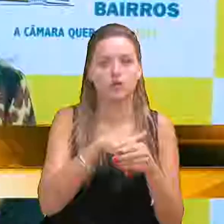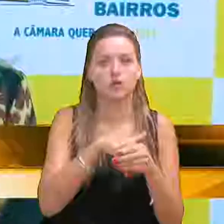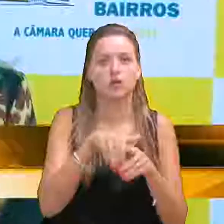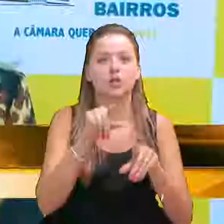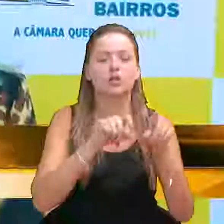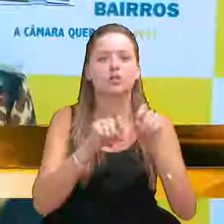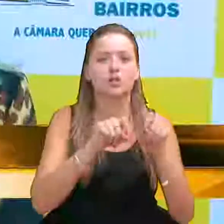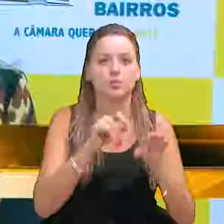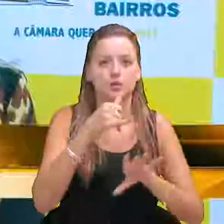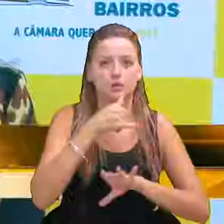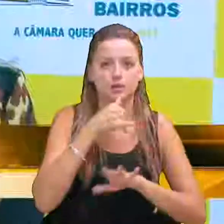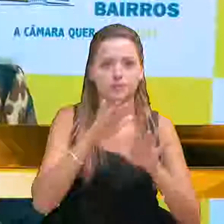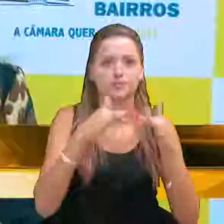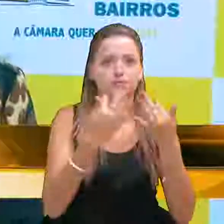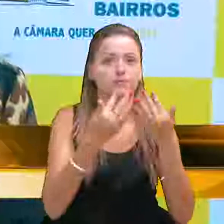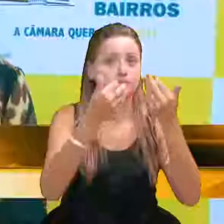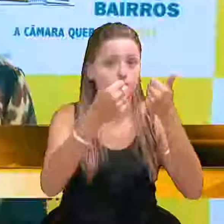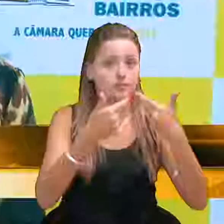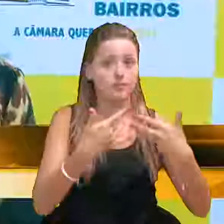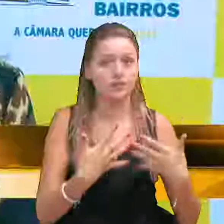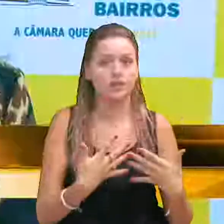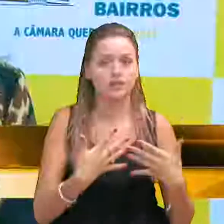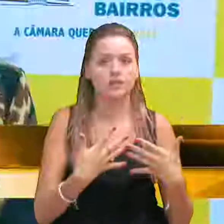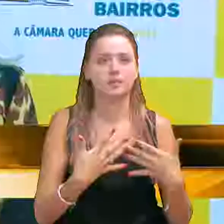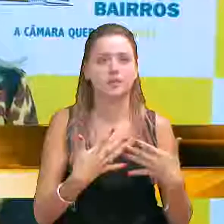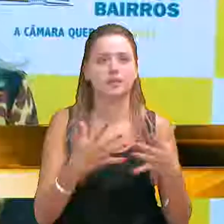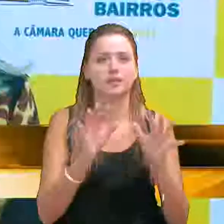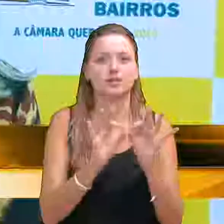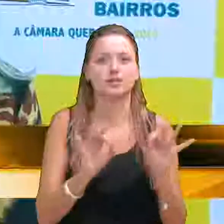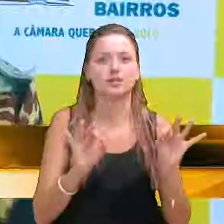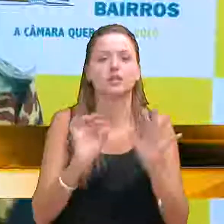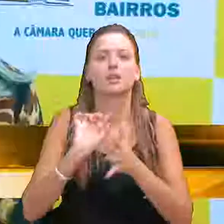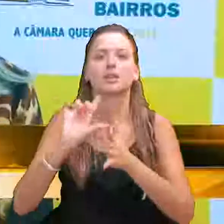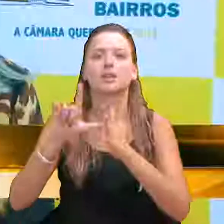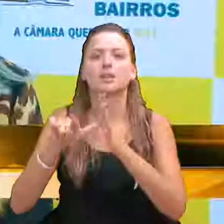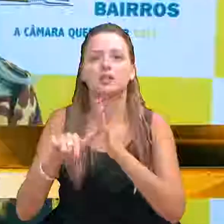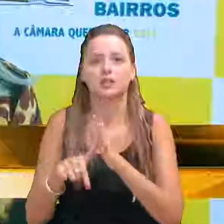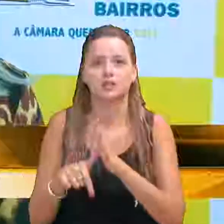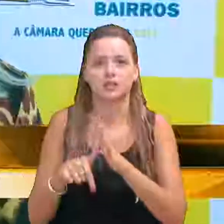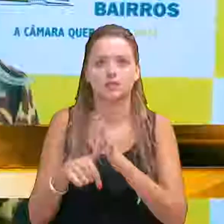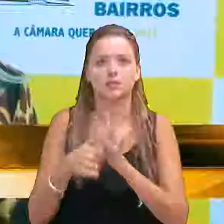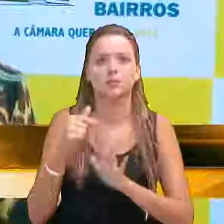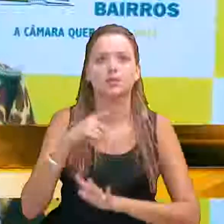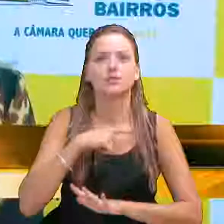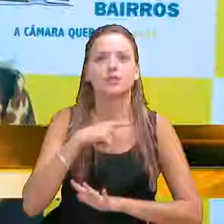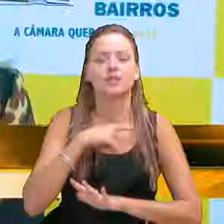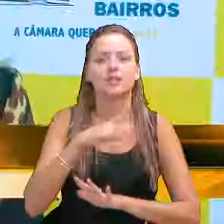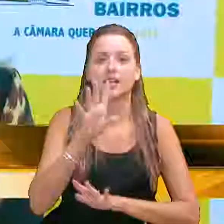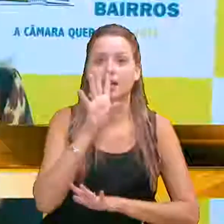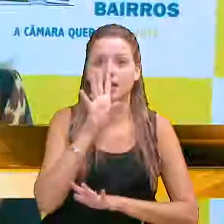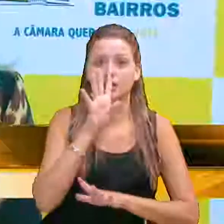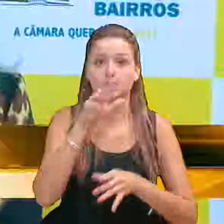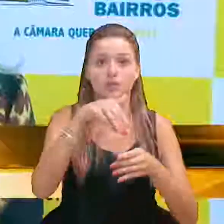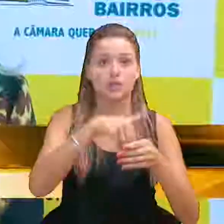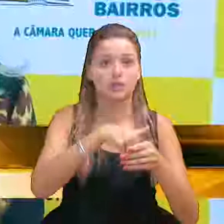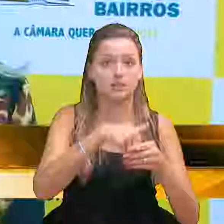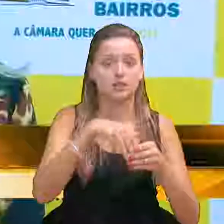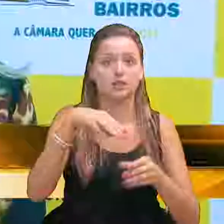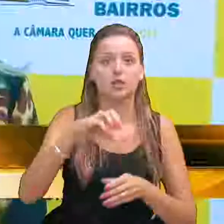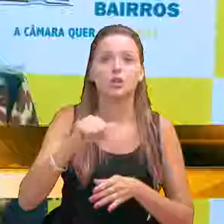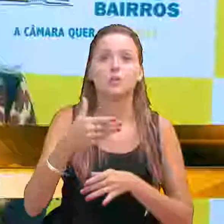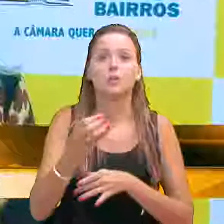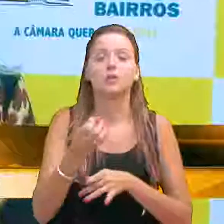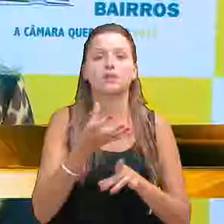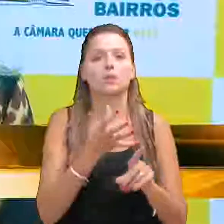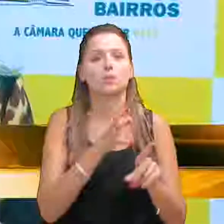de pesar durante as pequenas comunicações. Em seguida, então, teremos a apreciação de uma moção de